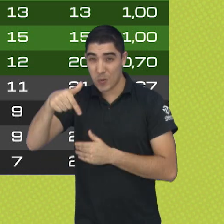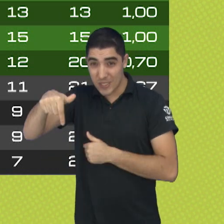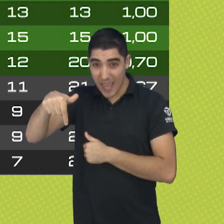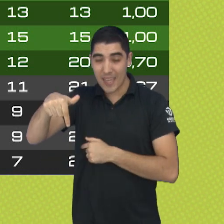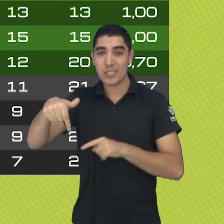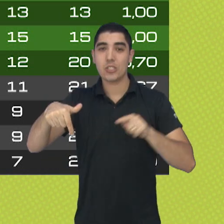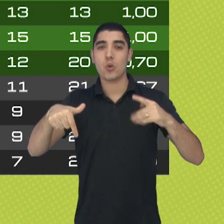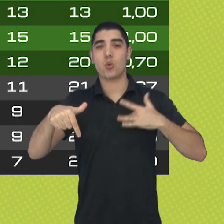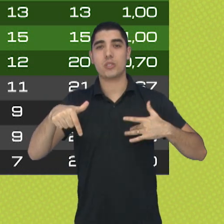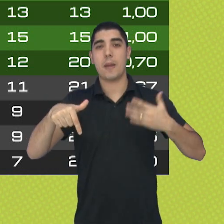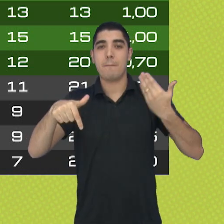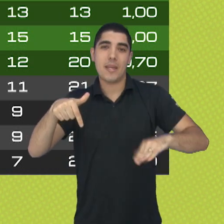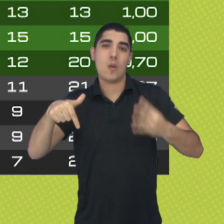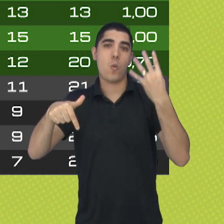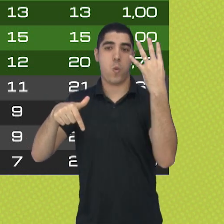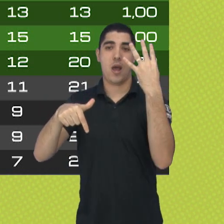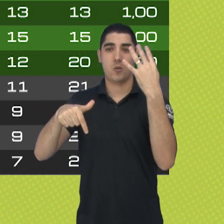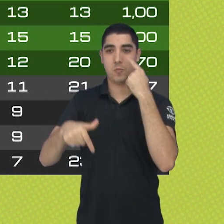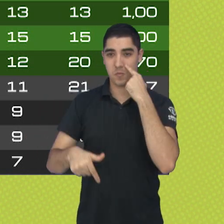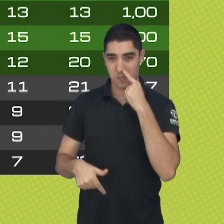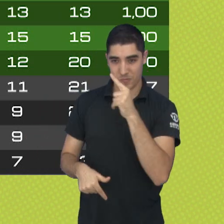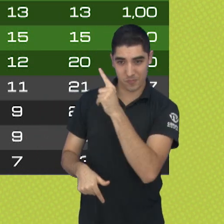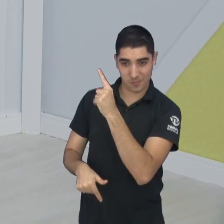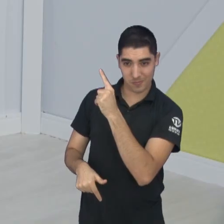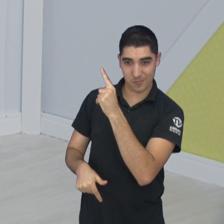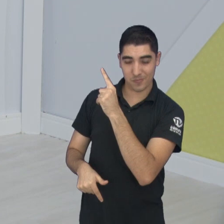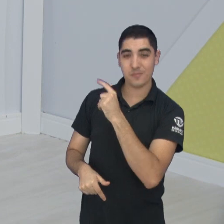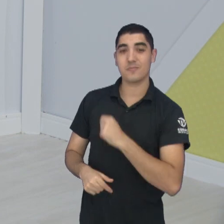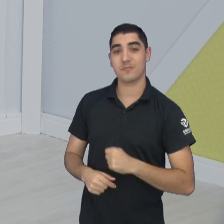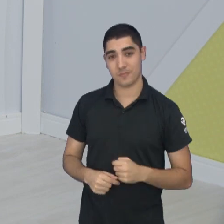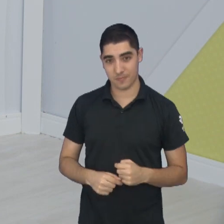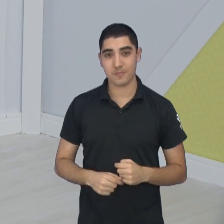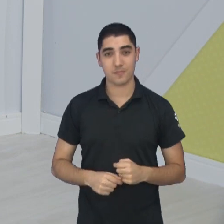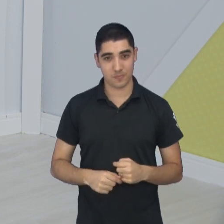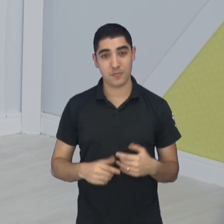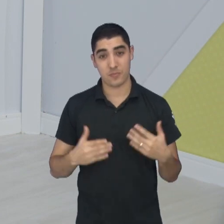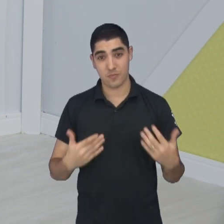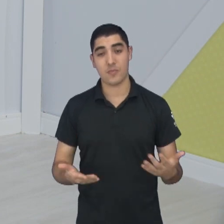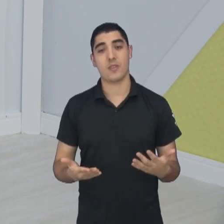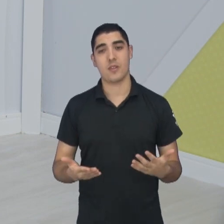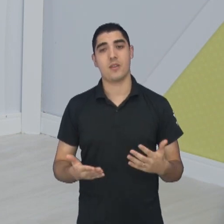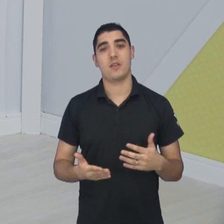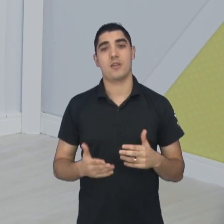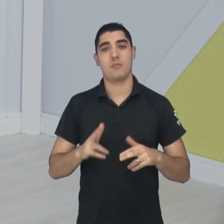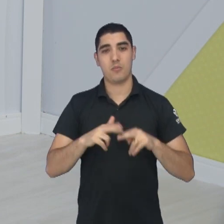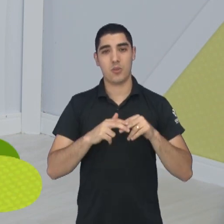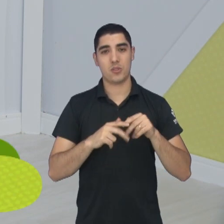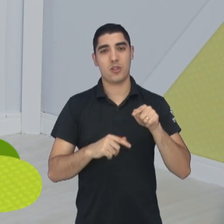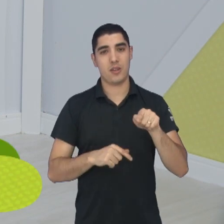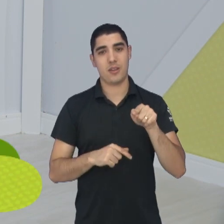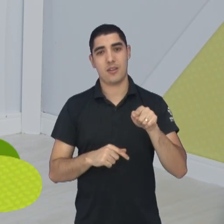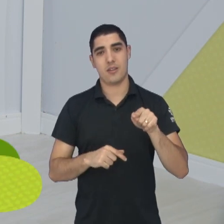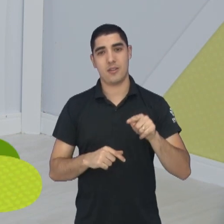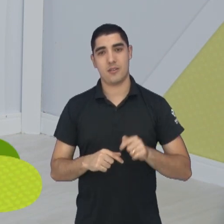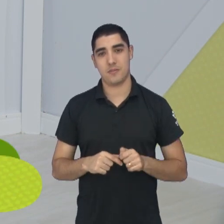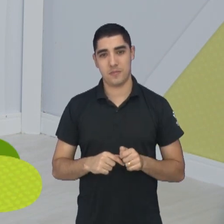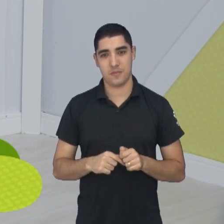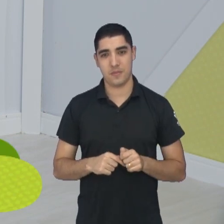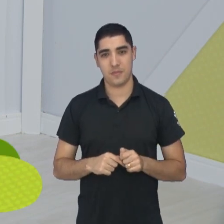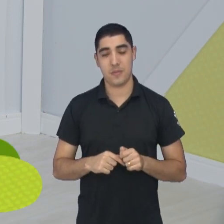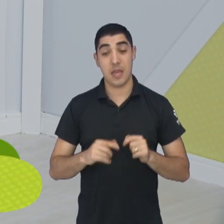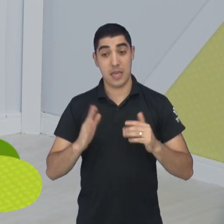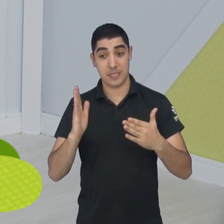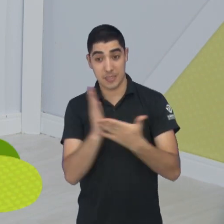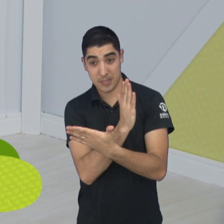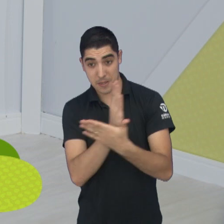no modo average, aqui que é a divisão dos sets pró contra os sets... a divisão de 20